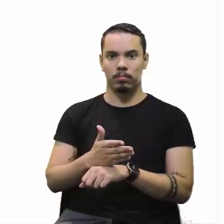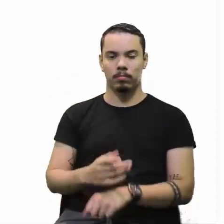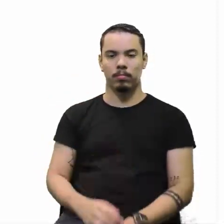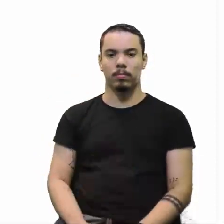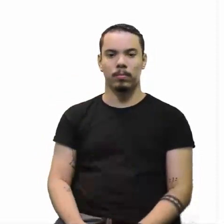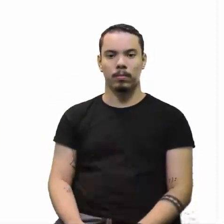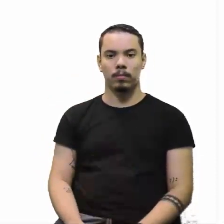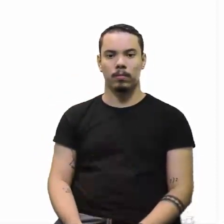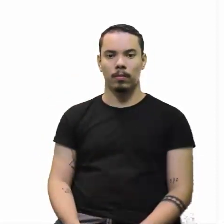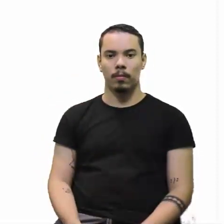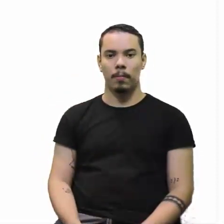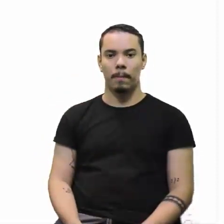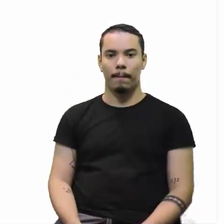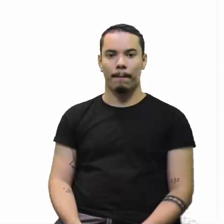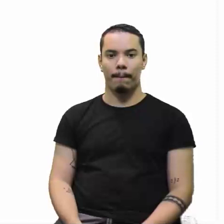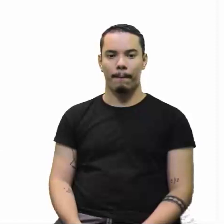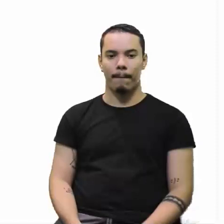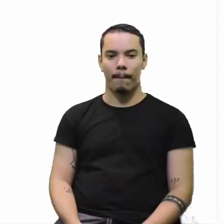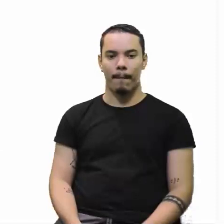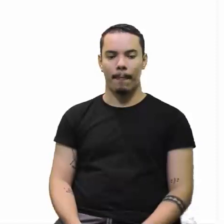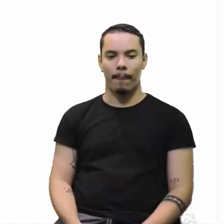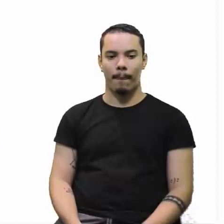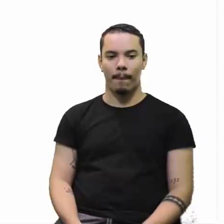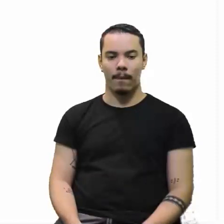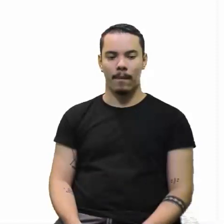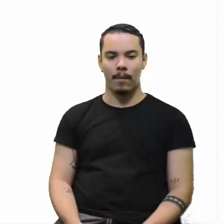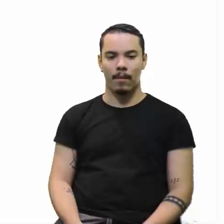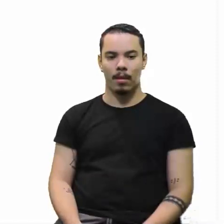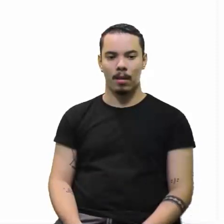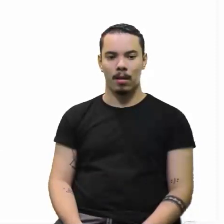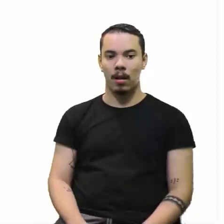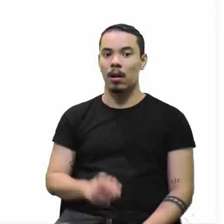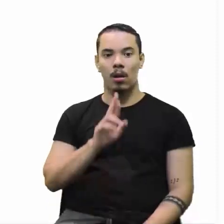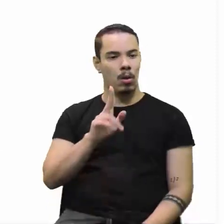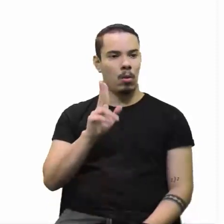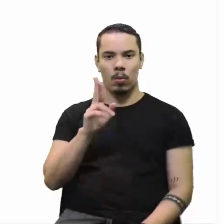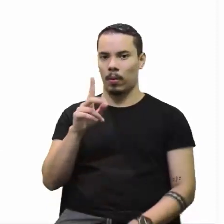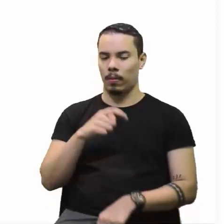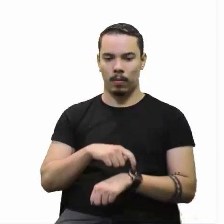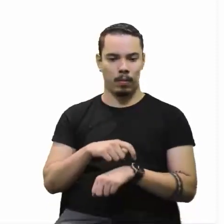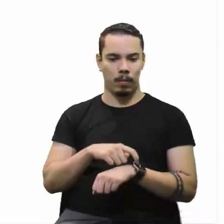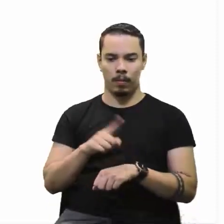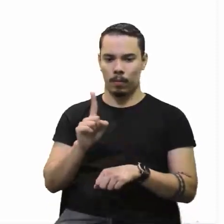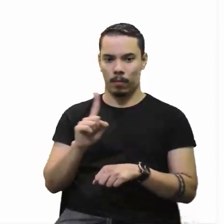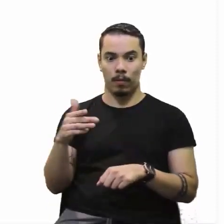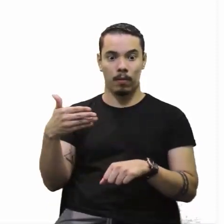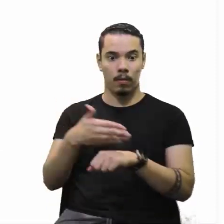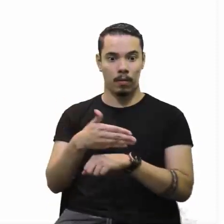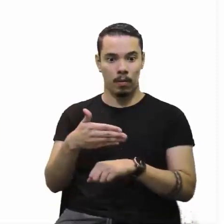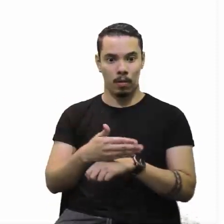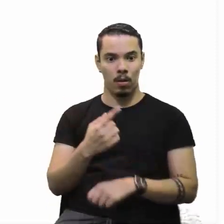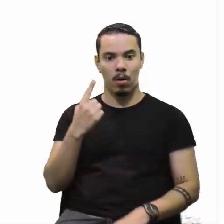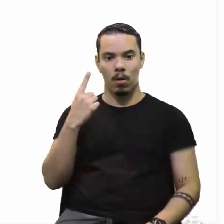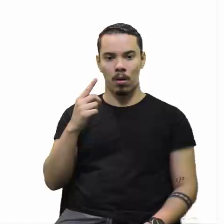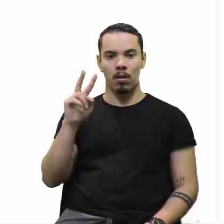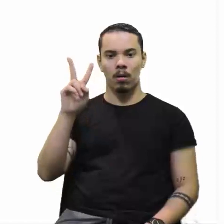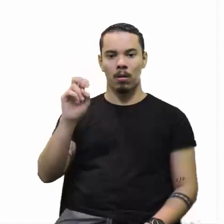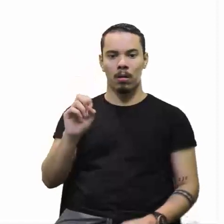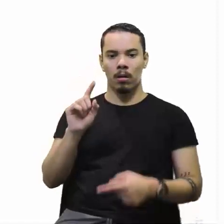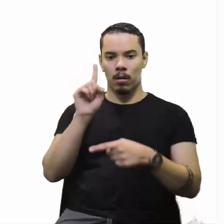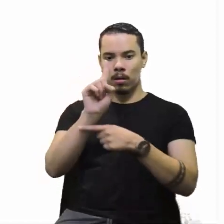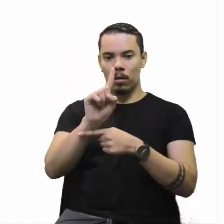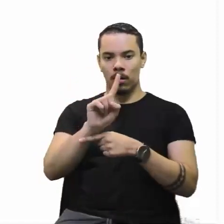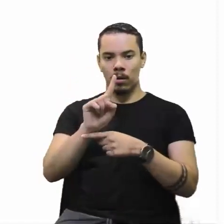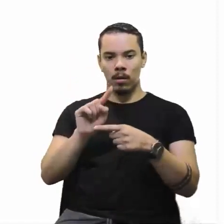eu quero dizer outra coisa. A frequência, na verdade, não é o tempo, né? A frequência é 1 sobre período,